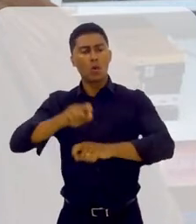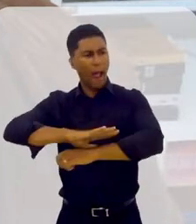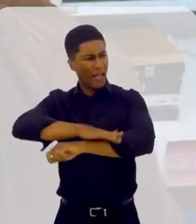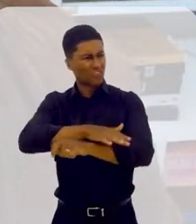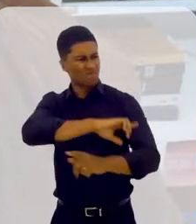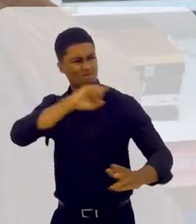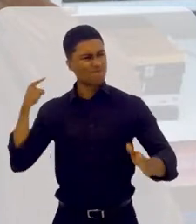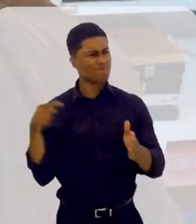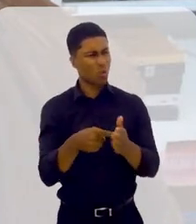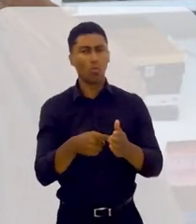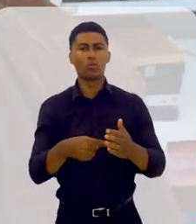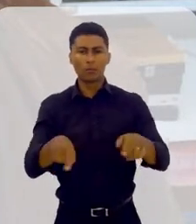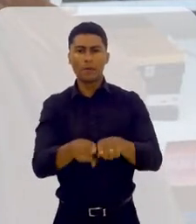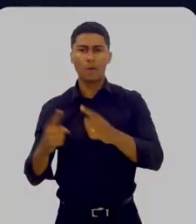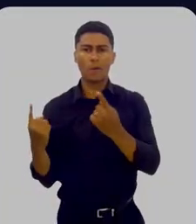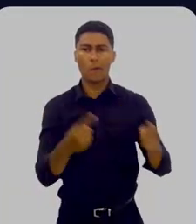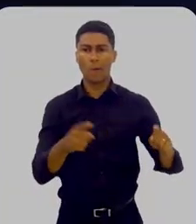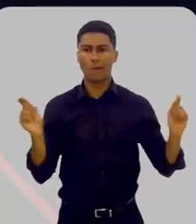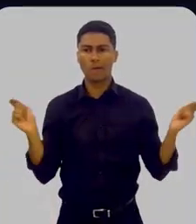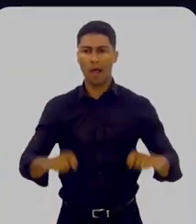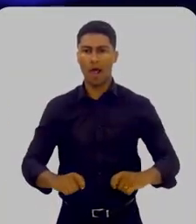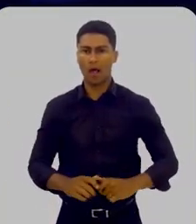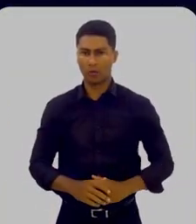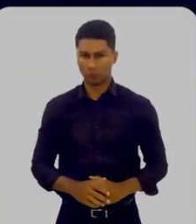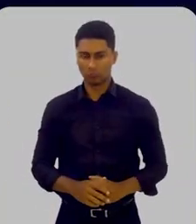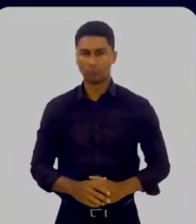e apresentar formas de combatê-lo.